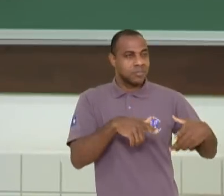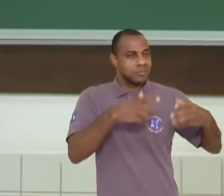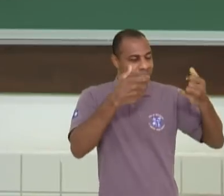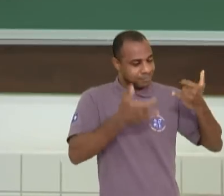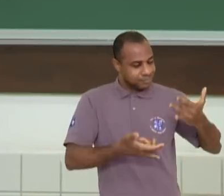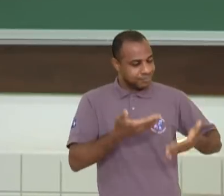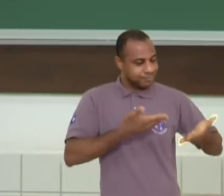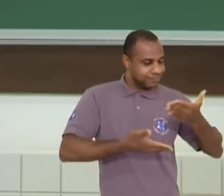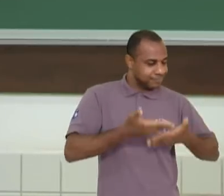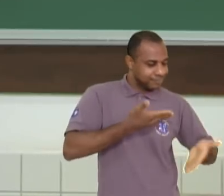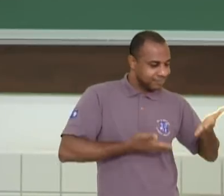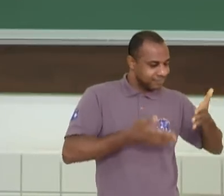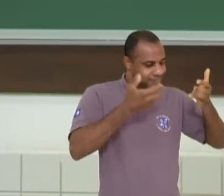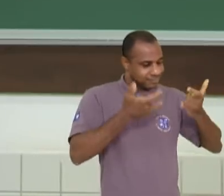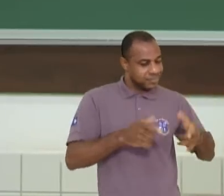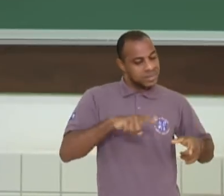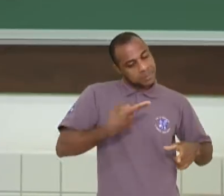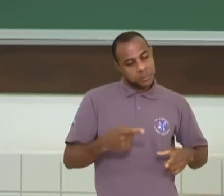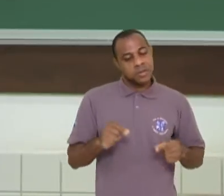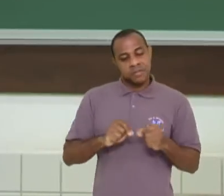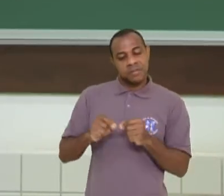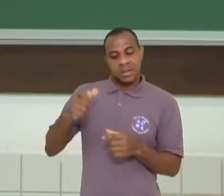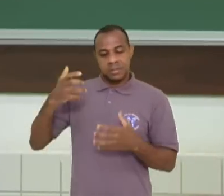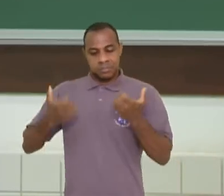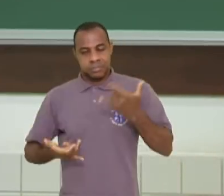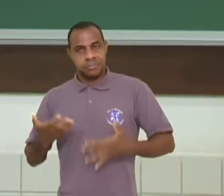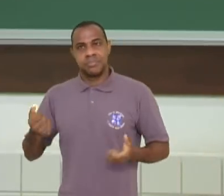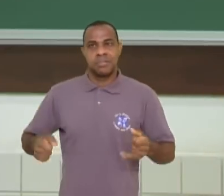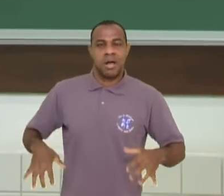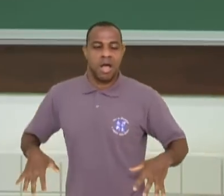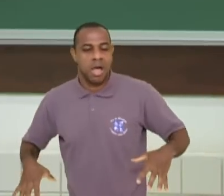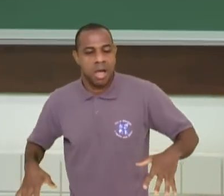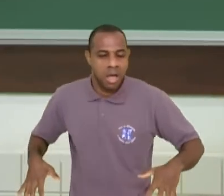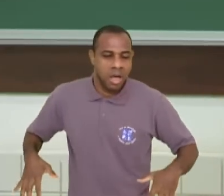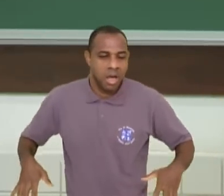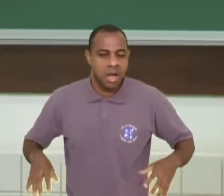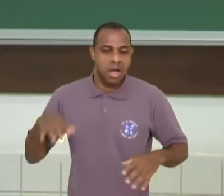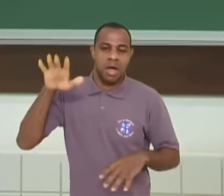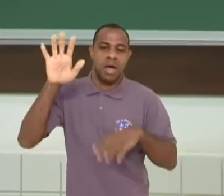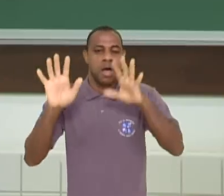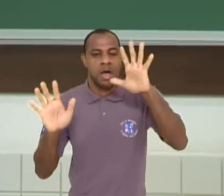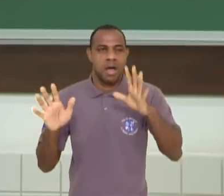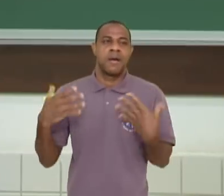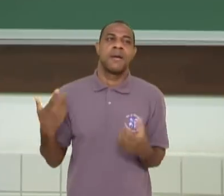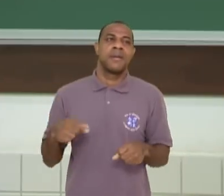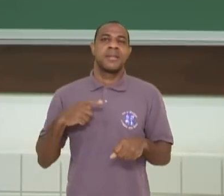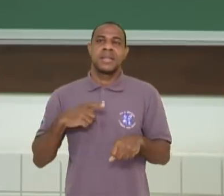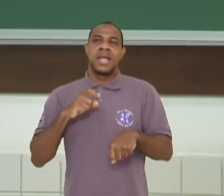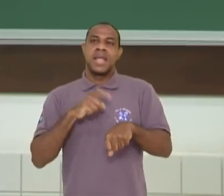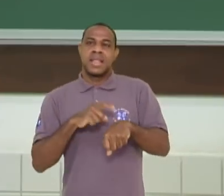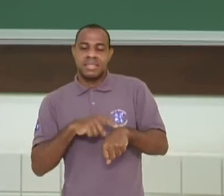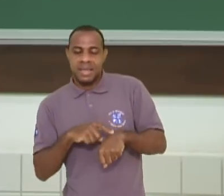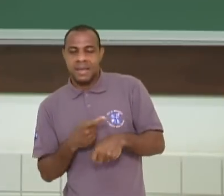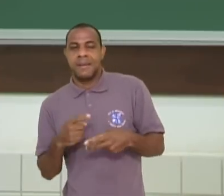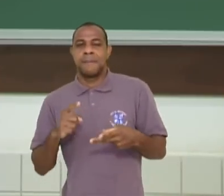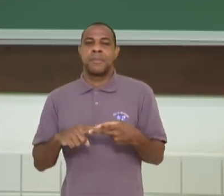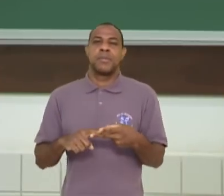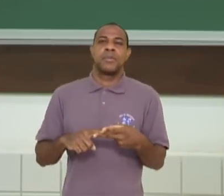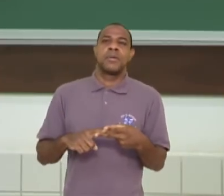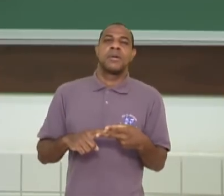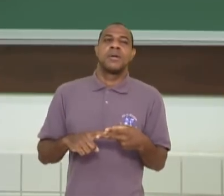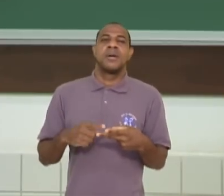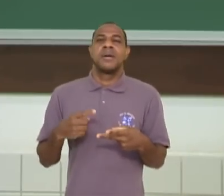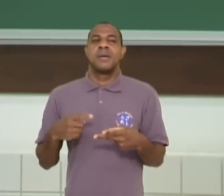atividade e ali desenvolve-se esta atividade, né? Então, ali pode atribuir tempo, pode atribuir, limitar